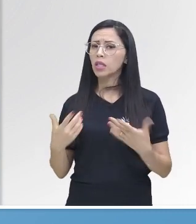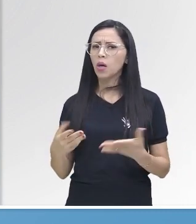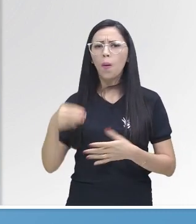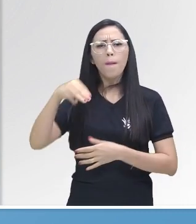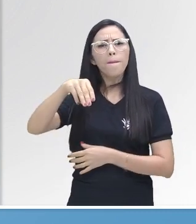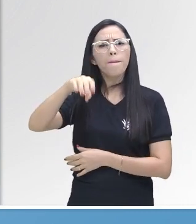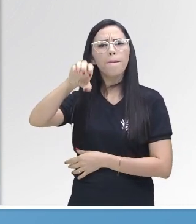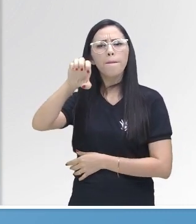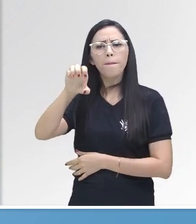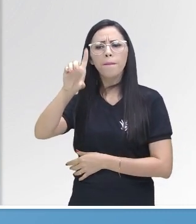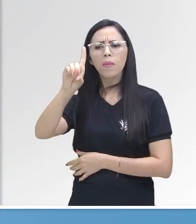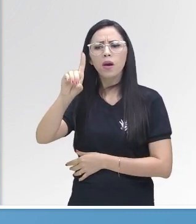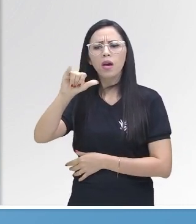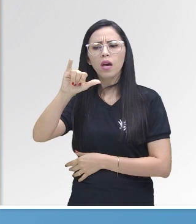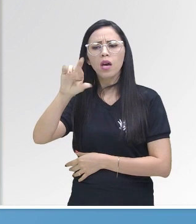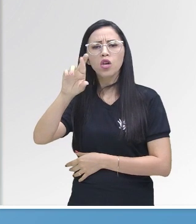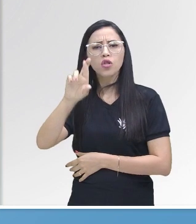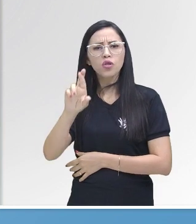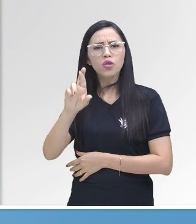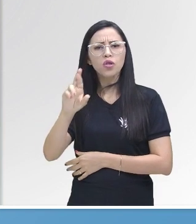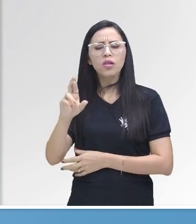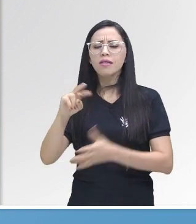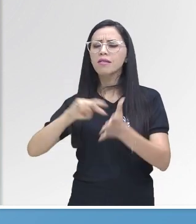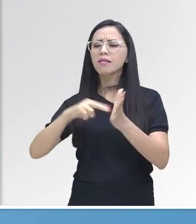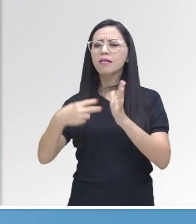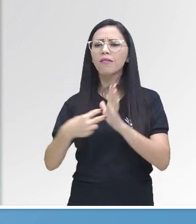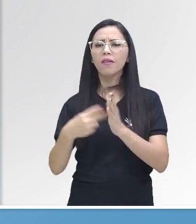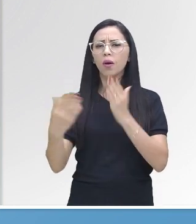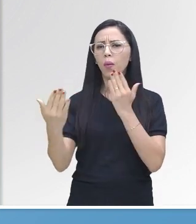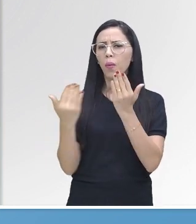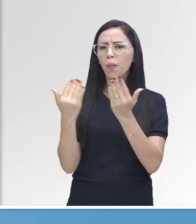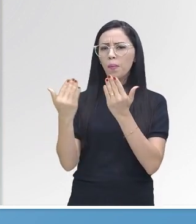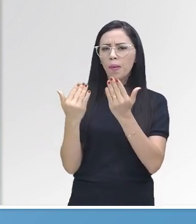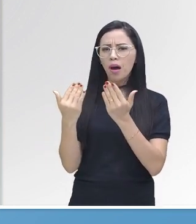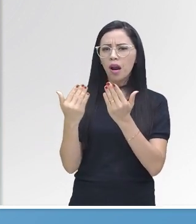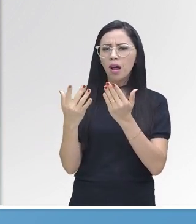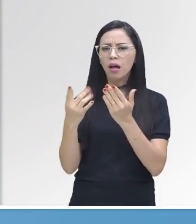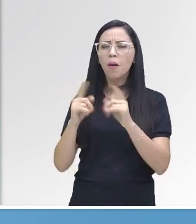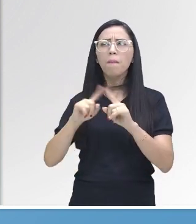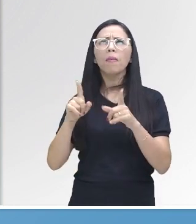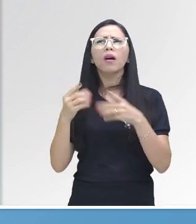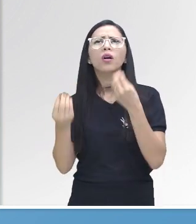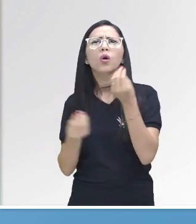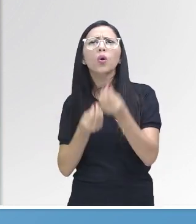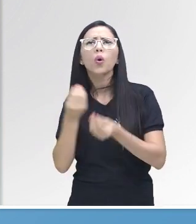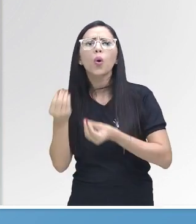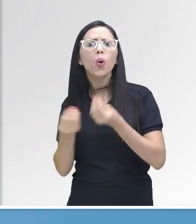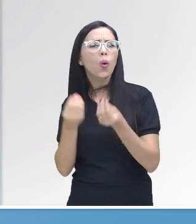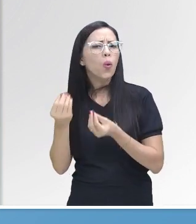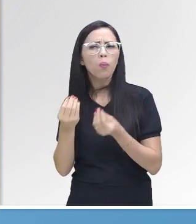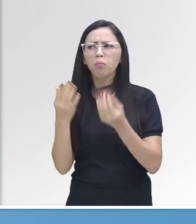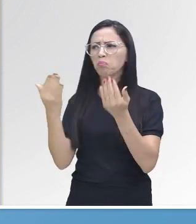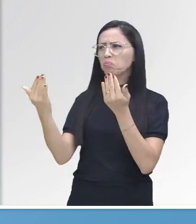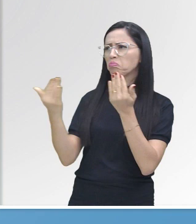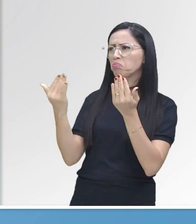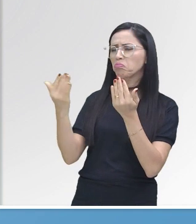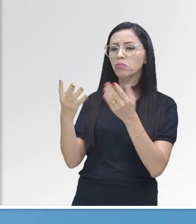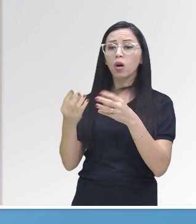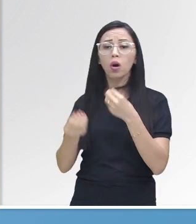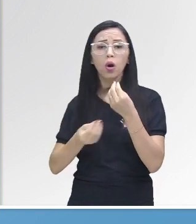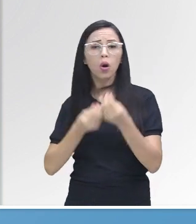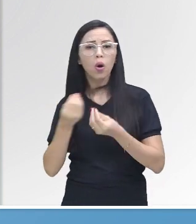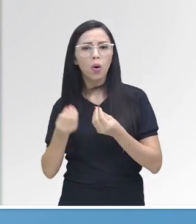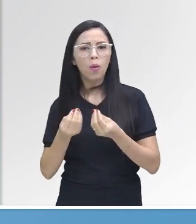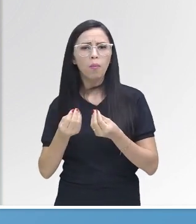é medir? Medir é comparar. Mas de que maneira vamos fazer isso? Qual é a